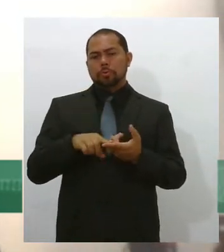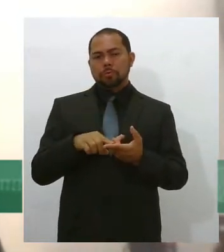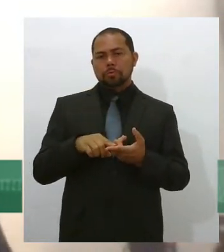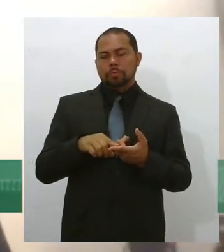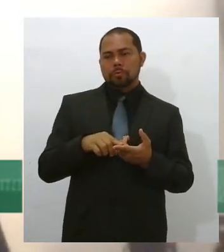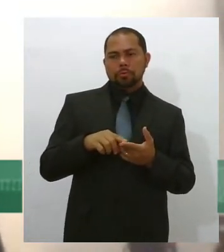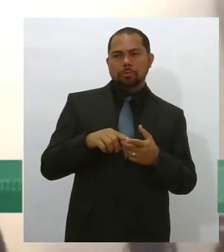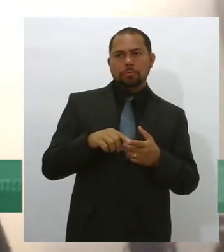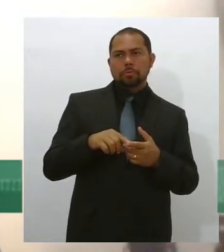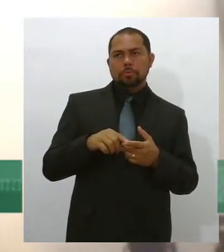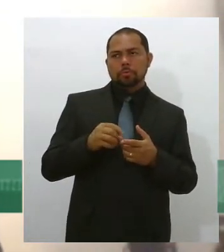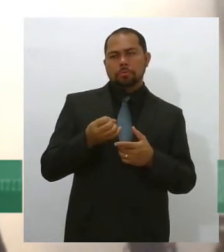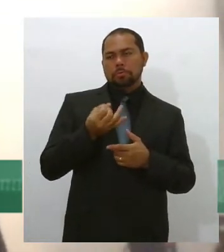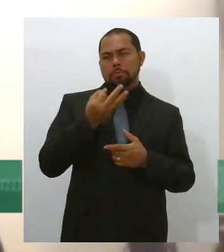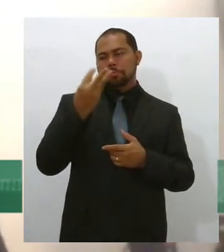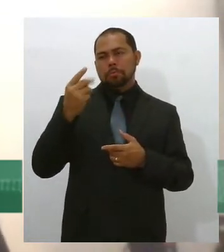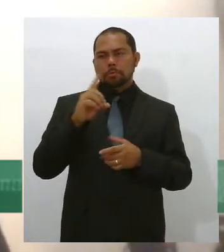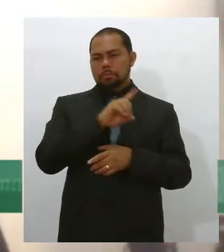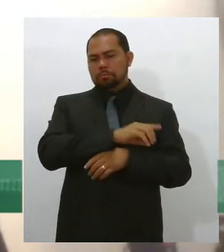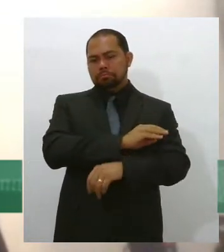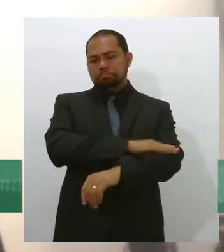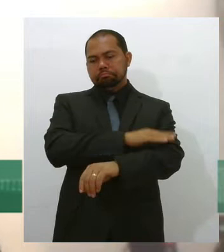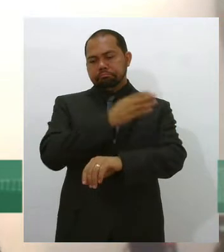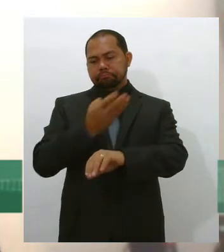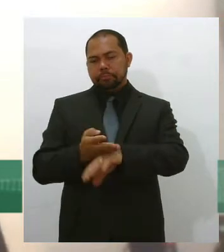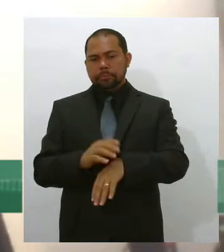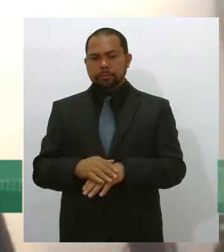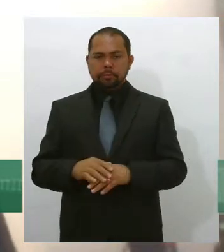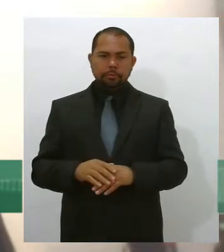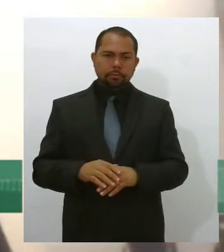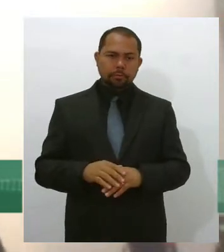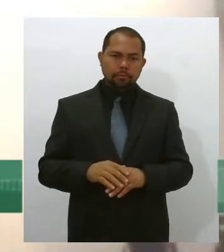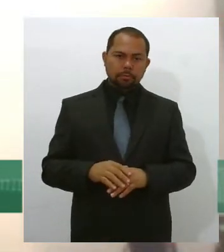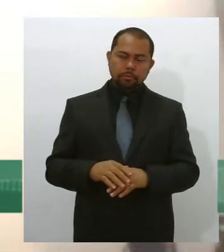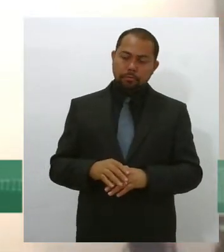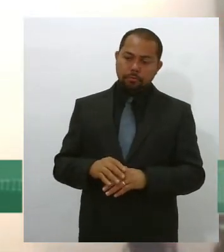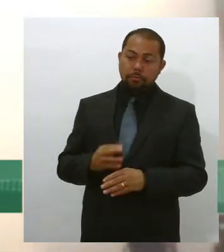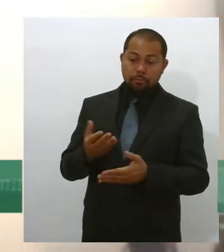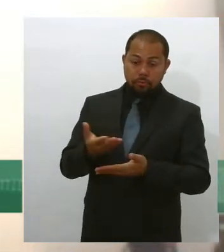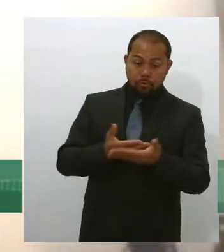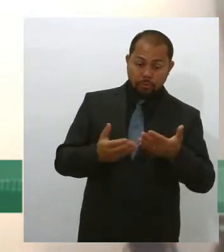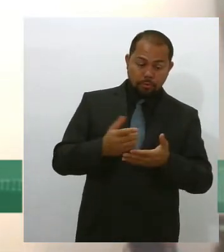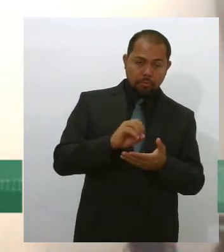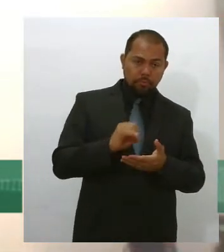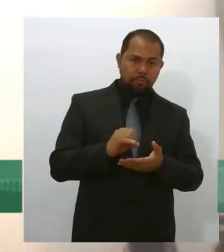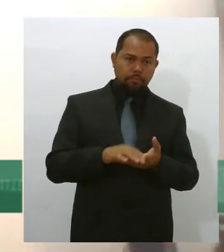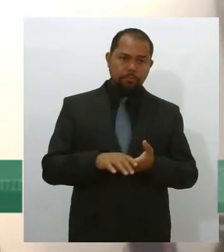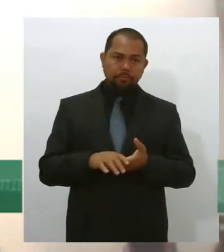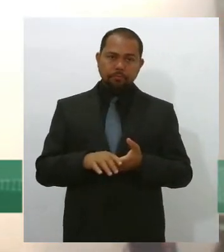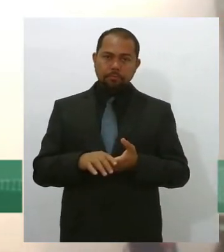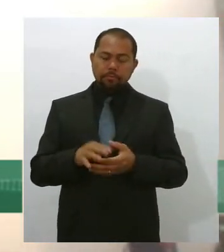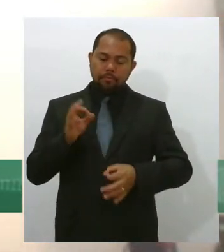isso que acontece o mercado ele resumidamente ele gira em torno disso então Justiça lá na ocasião interior dessa forma a lei